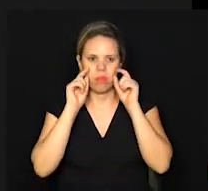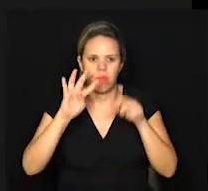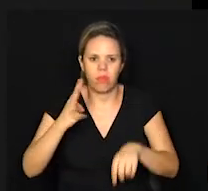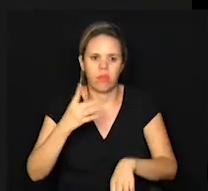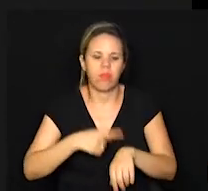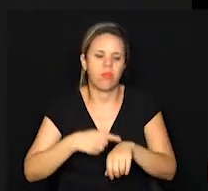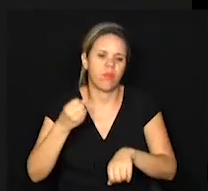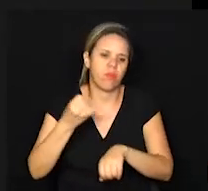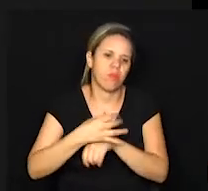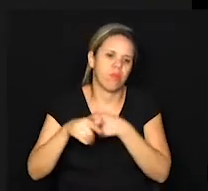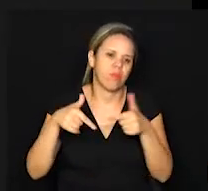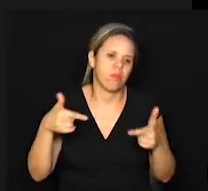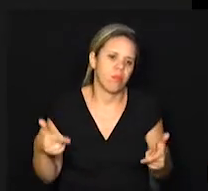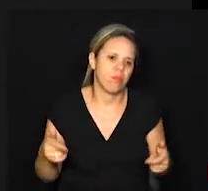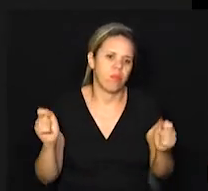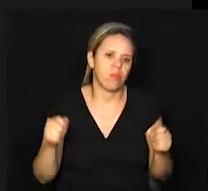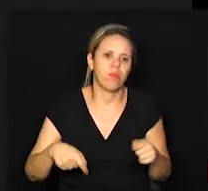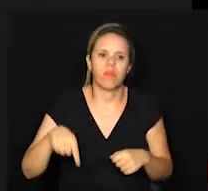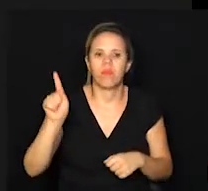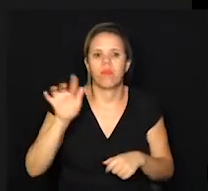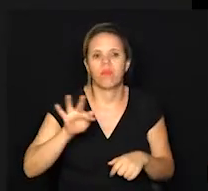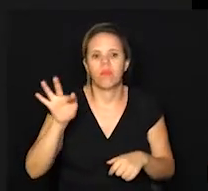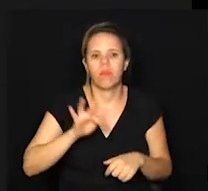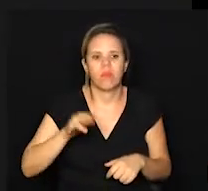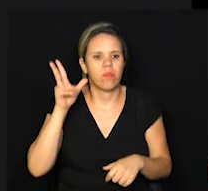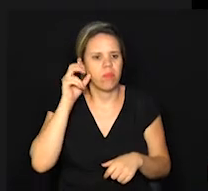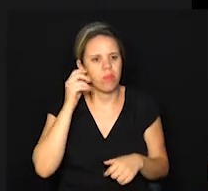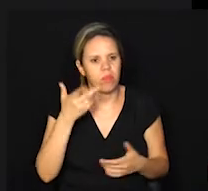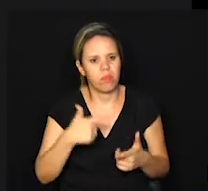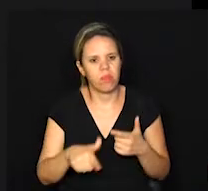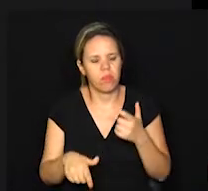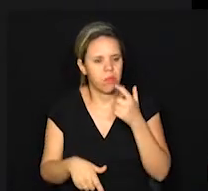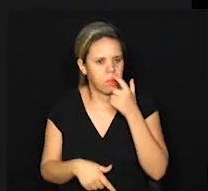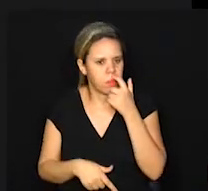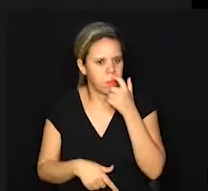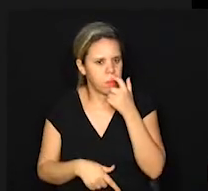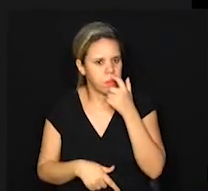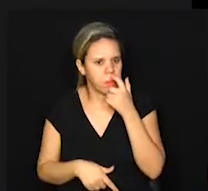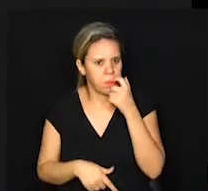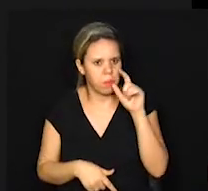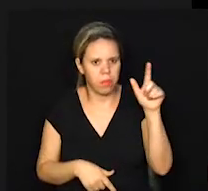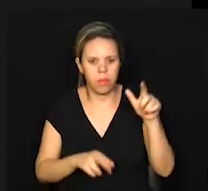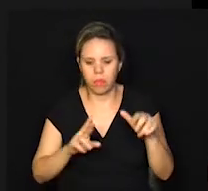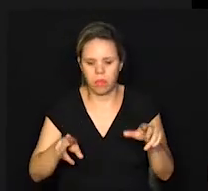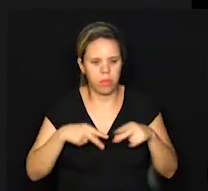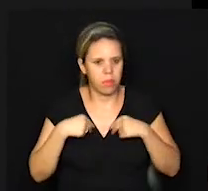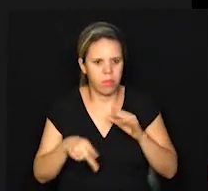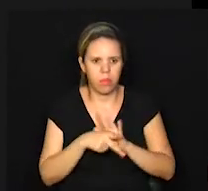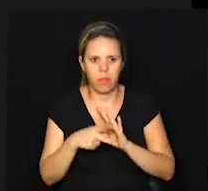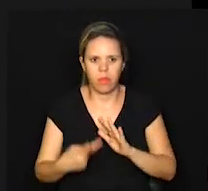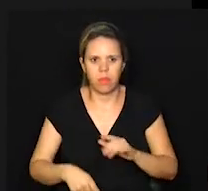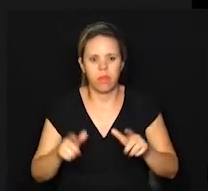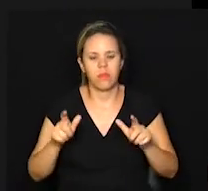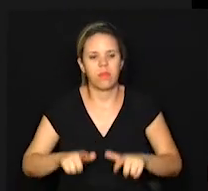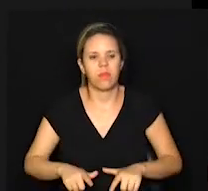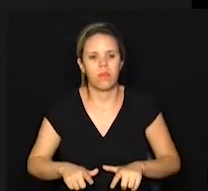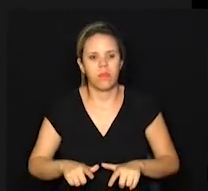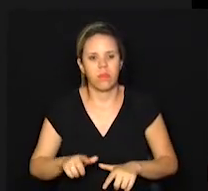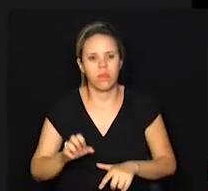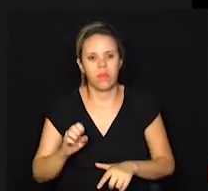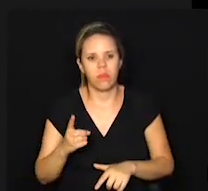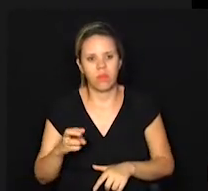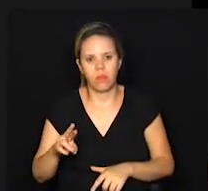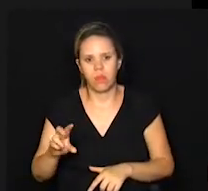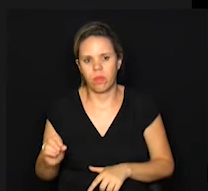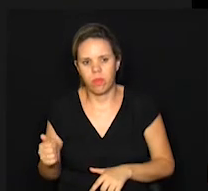manhã para poder trabalhar, para poder ir para a faculdade, para ficar ouvindo isso. Que lá não era o meu lugar, era o lugar daquela Eduarda